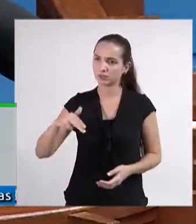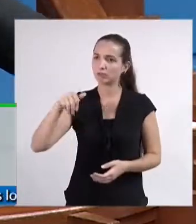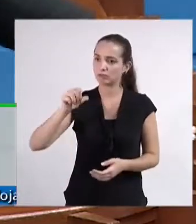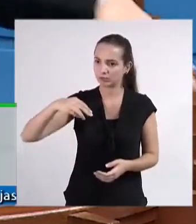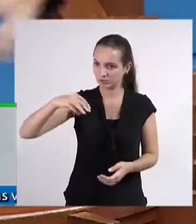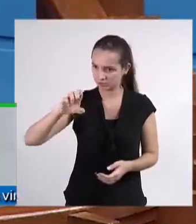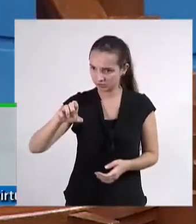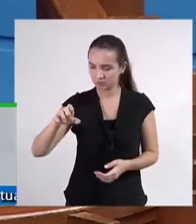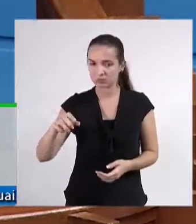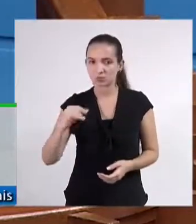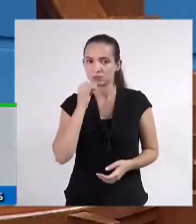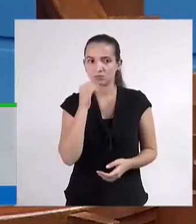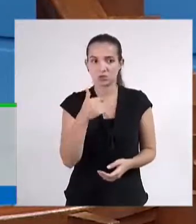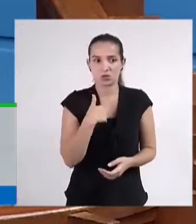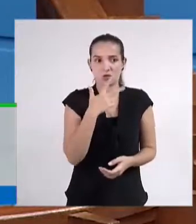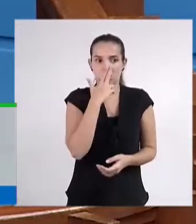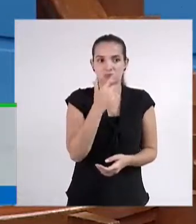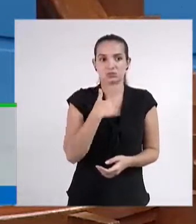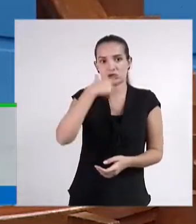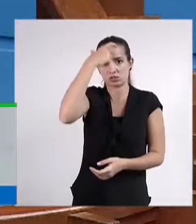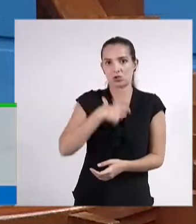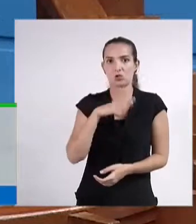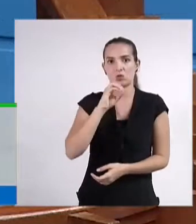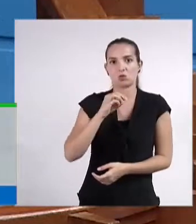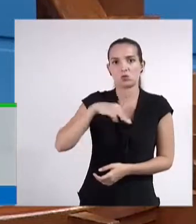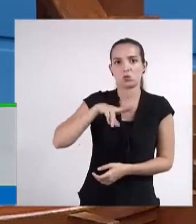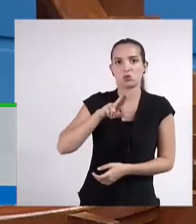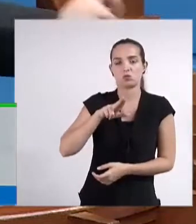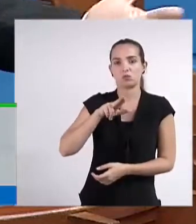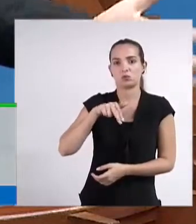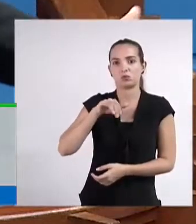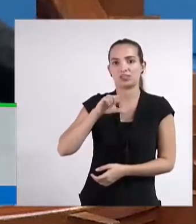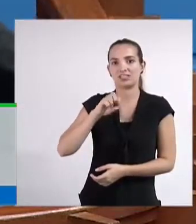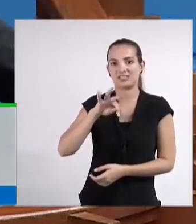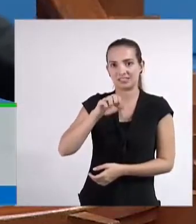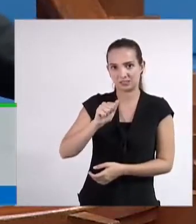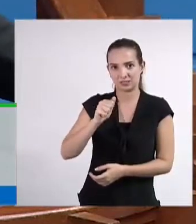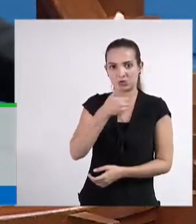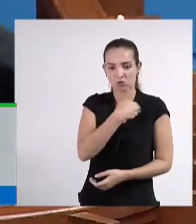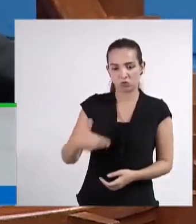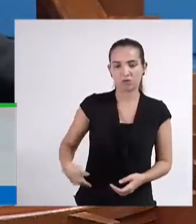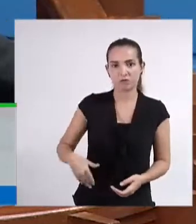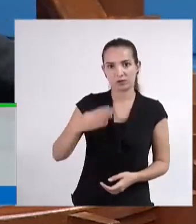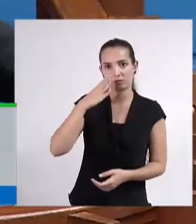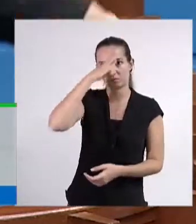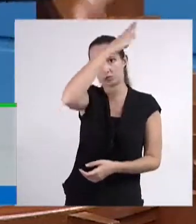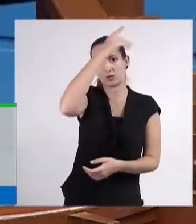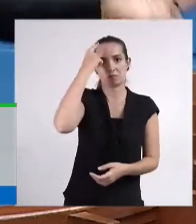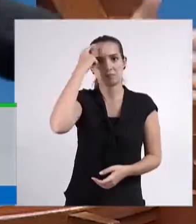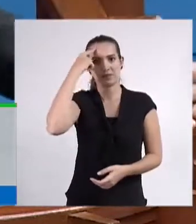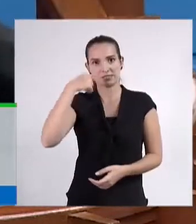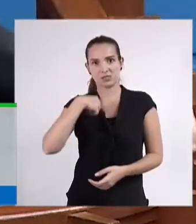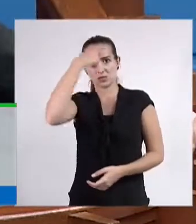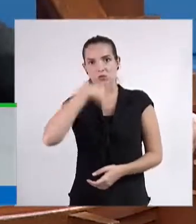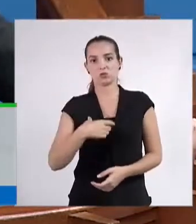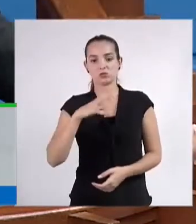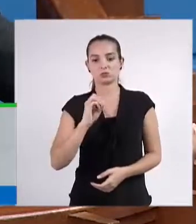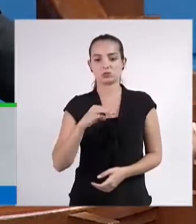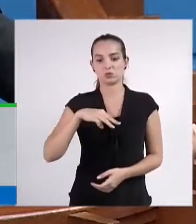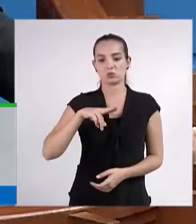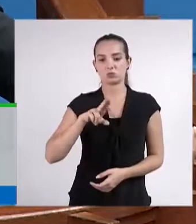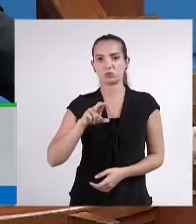Comunista em toda... Até eu acho que sou considerado um comunista, né, pelo governo Bolsonaro, porque eu sou do PT, eu sou da